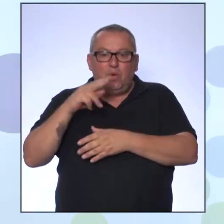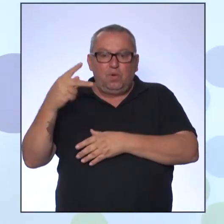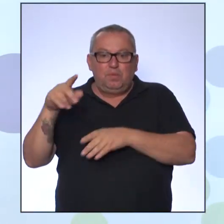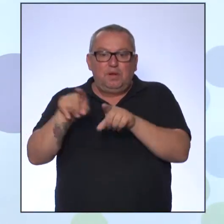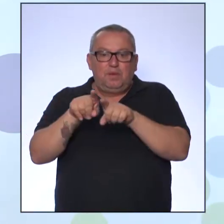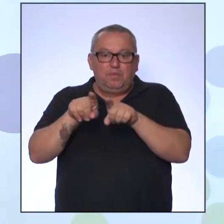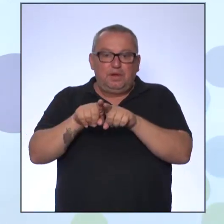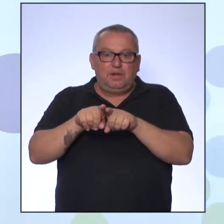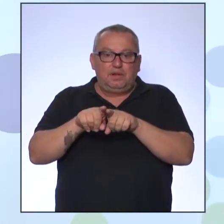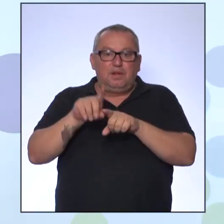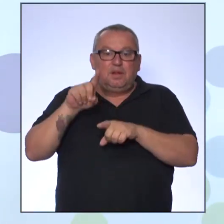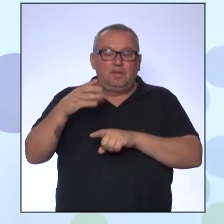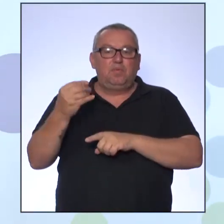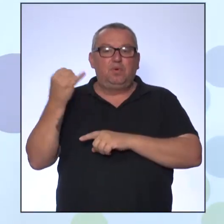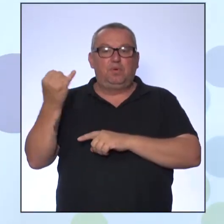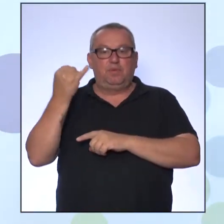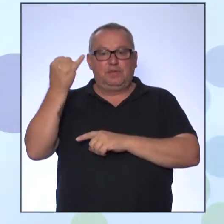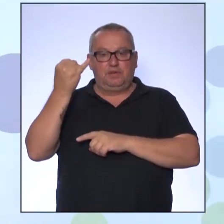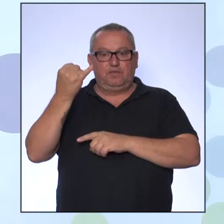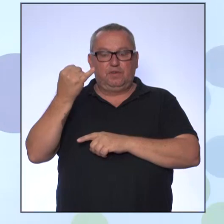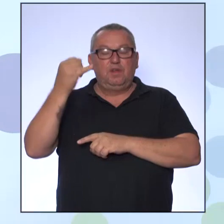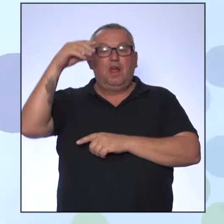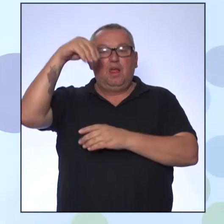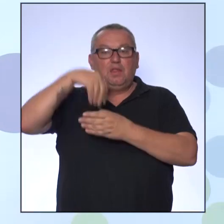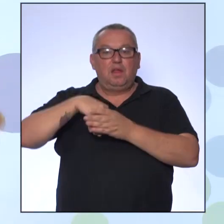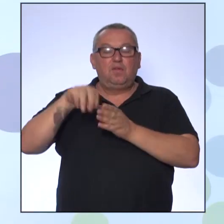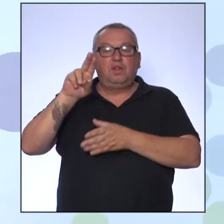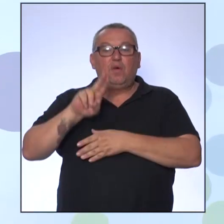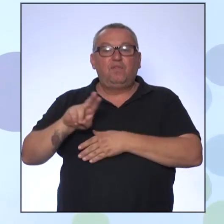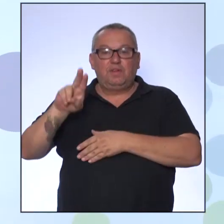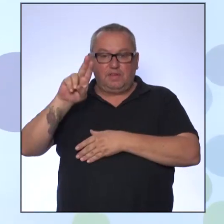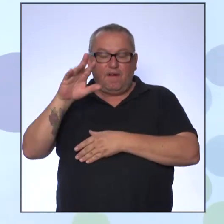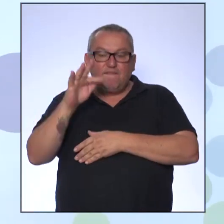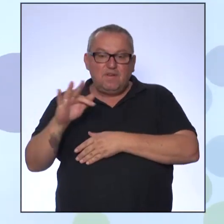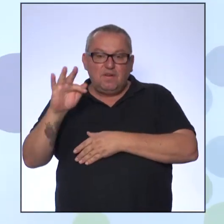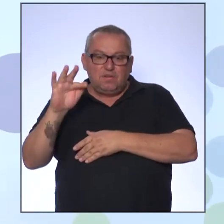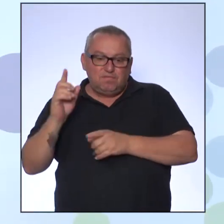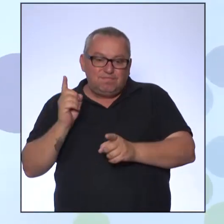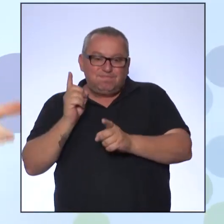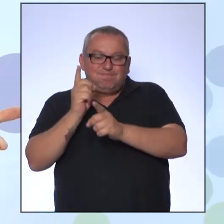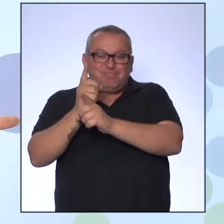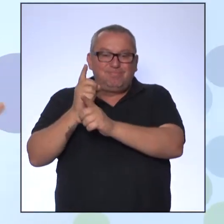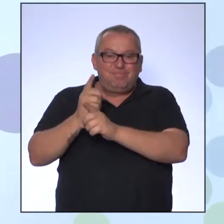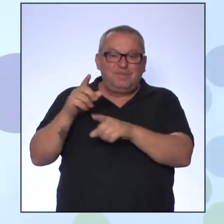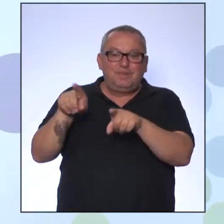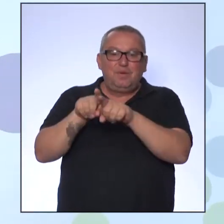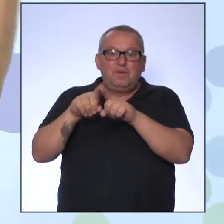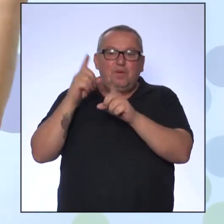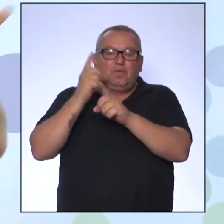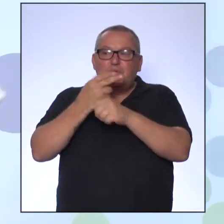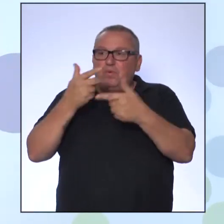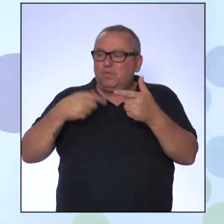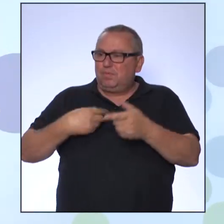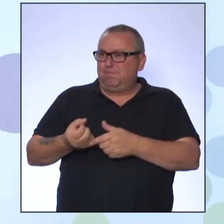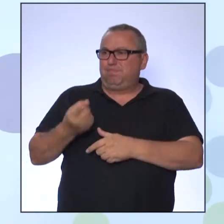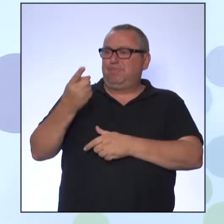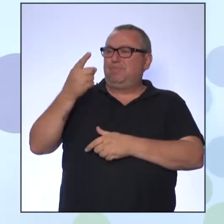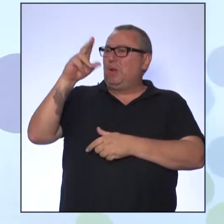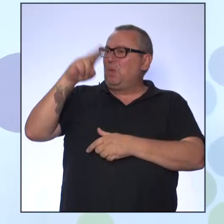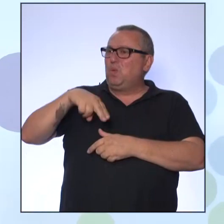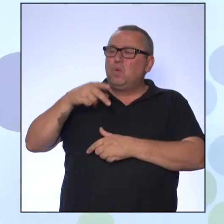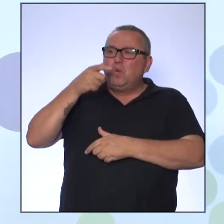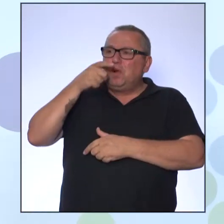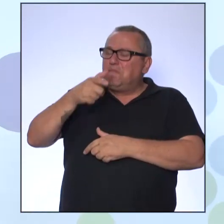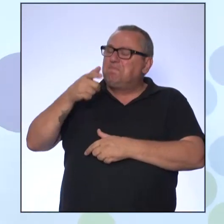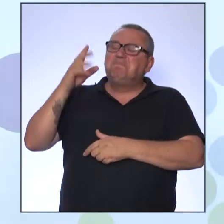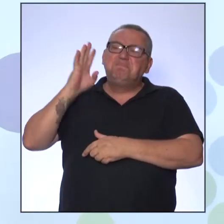Paulo. Então, isso é muito importante. Na universidade você pode se encontrar e aí descobrir até mesmo algo que você nem imaginava que gostaria